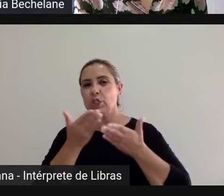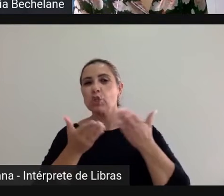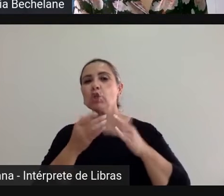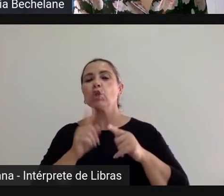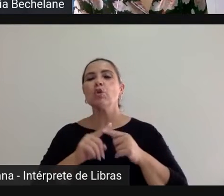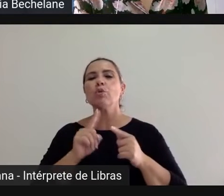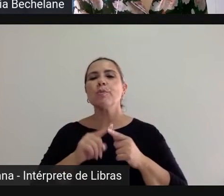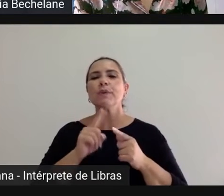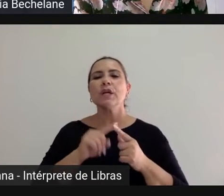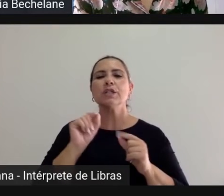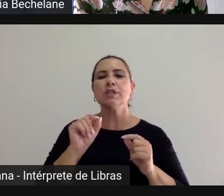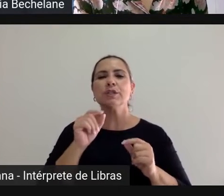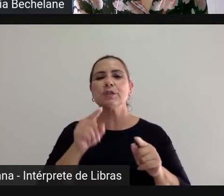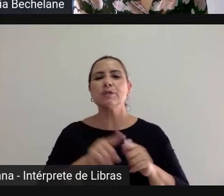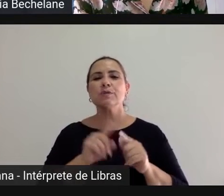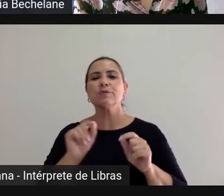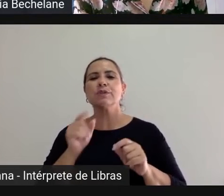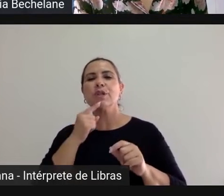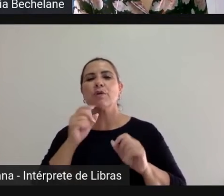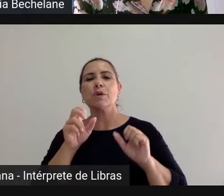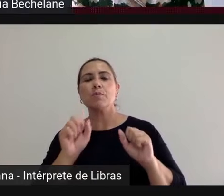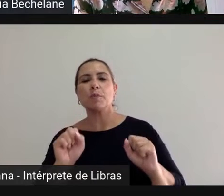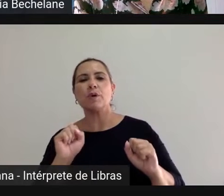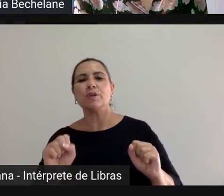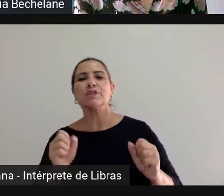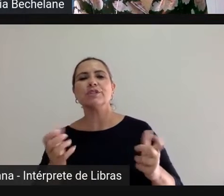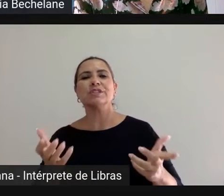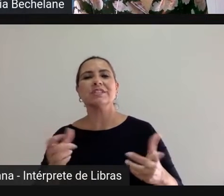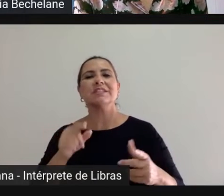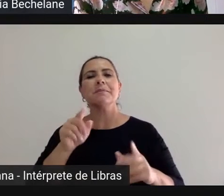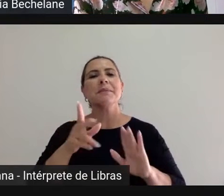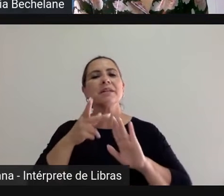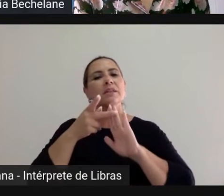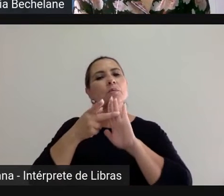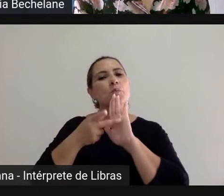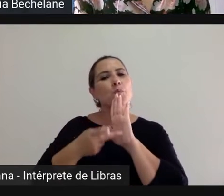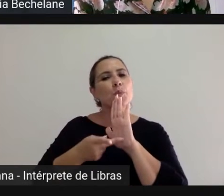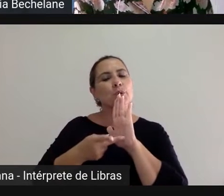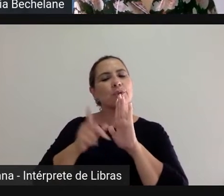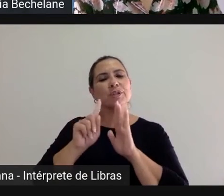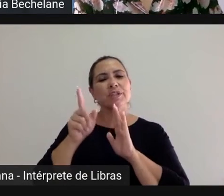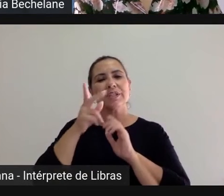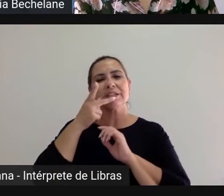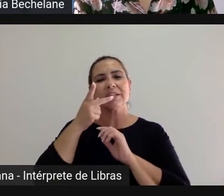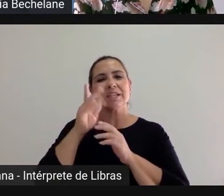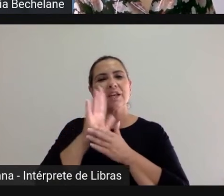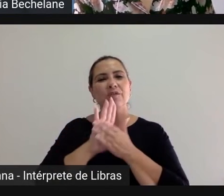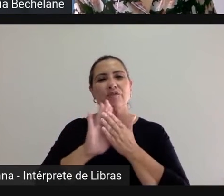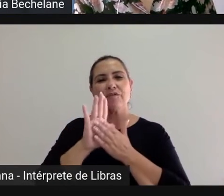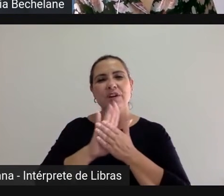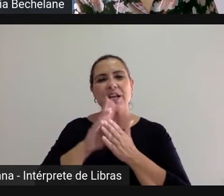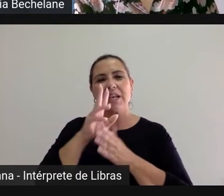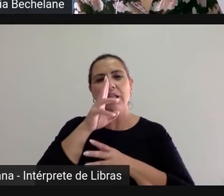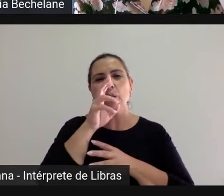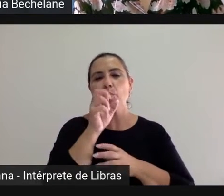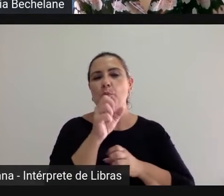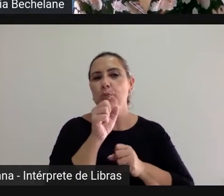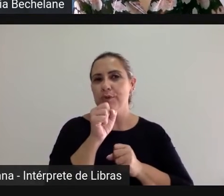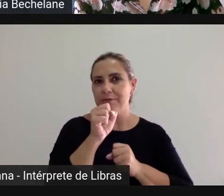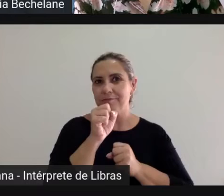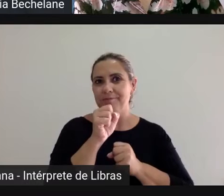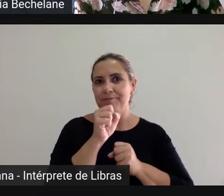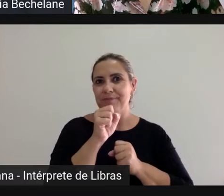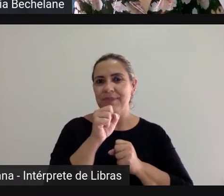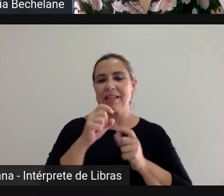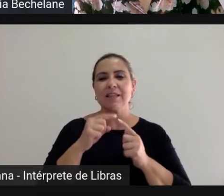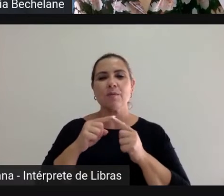dos agentes, o que pode ou não pode fazer, mas é um projeto que não trata dessa questão do poder econômico das empresas e da